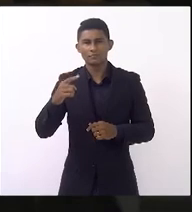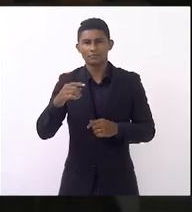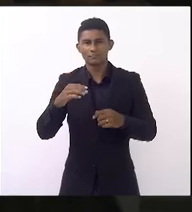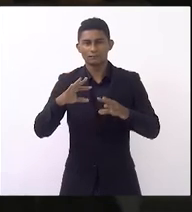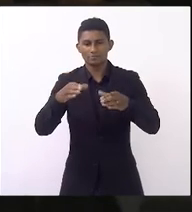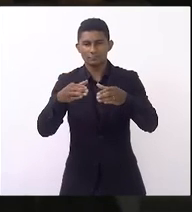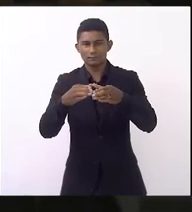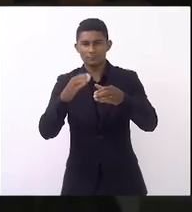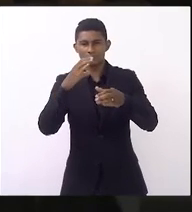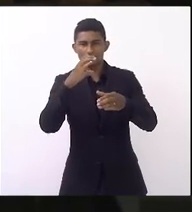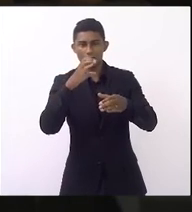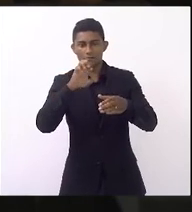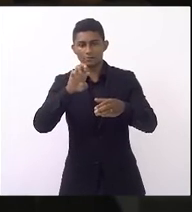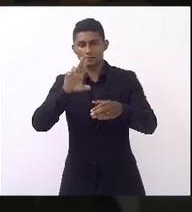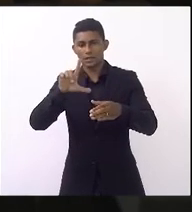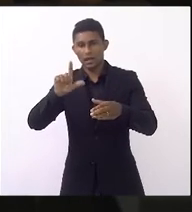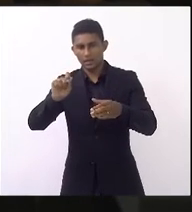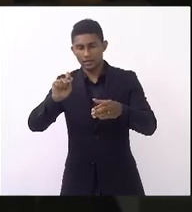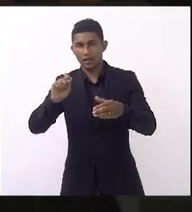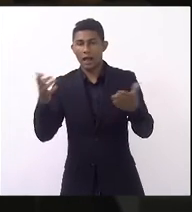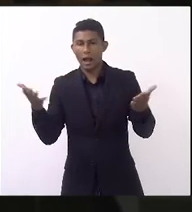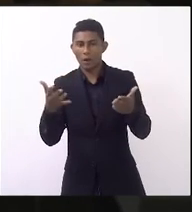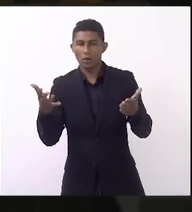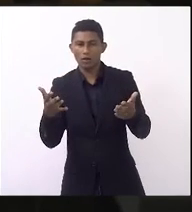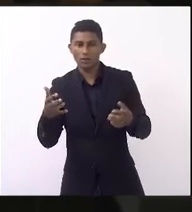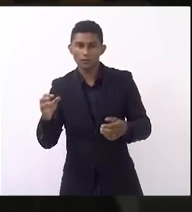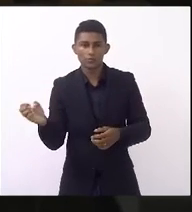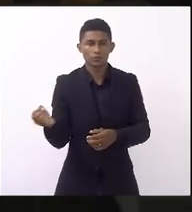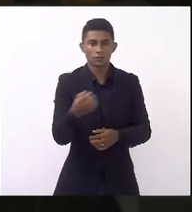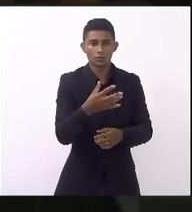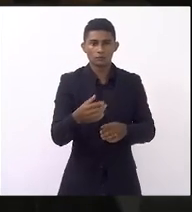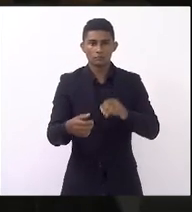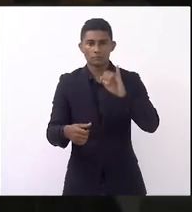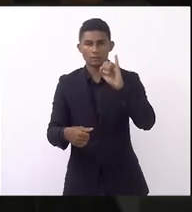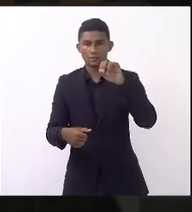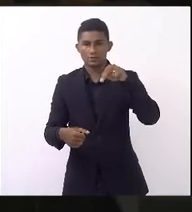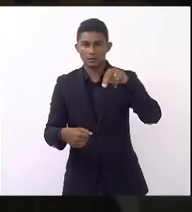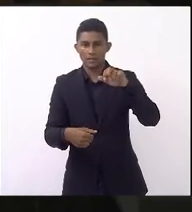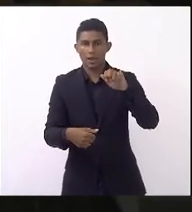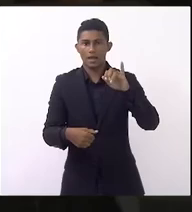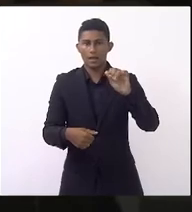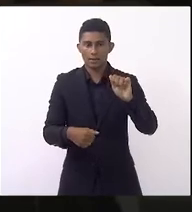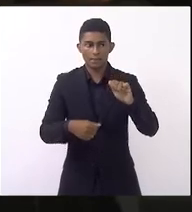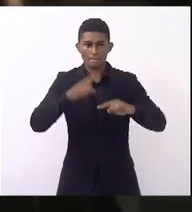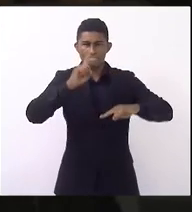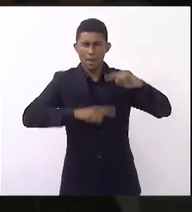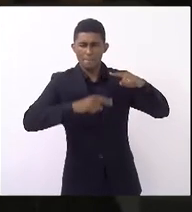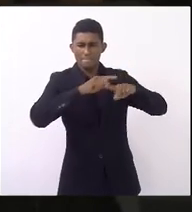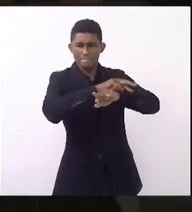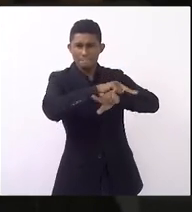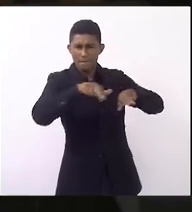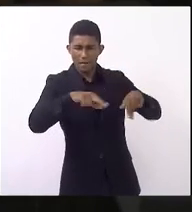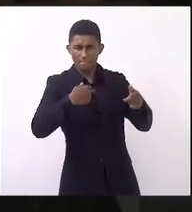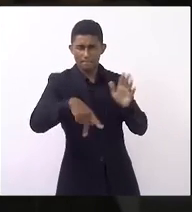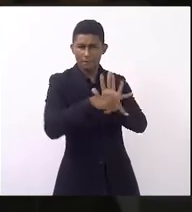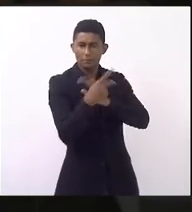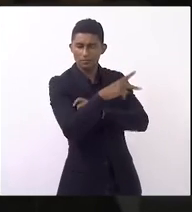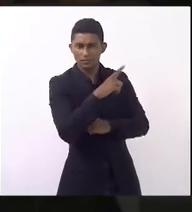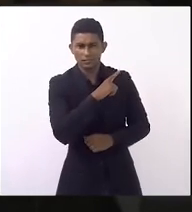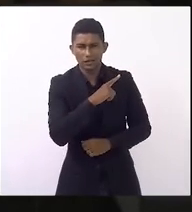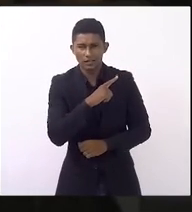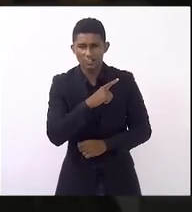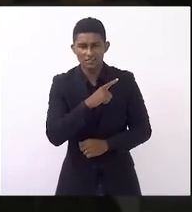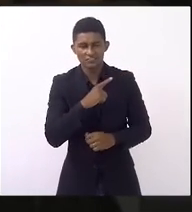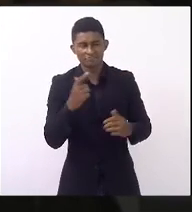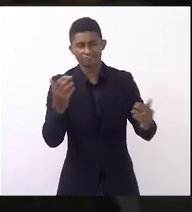em INEA, tenha dragas próprias, com operadores próprios. Hoje em dia é tudo terceirizado.